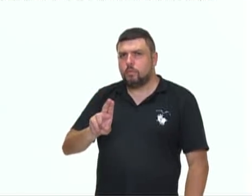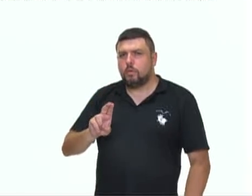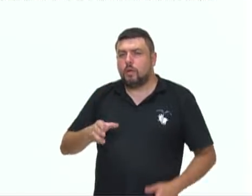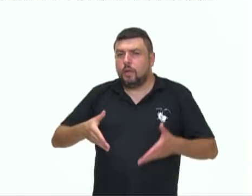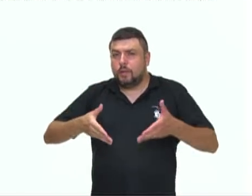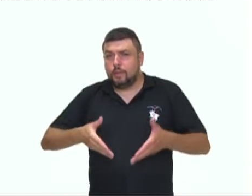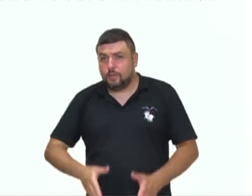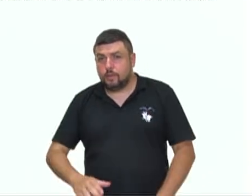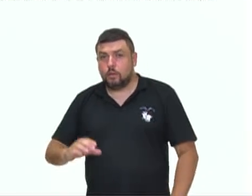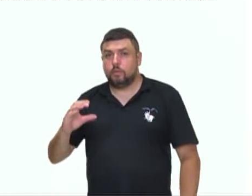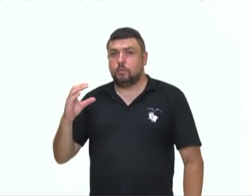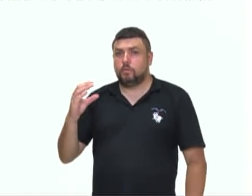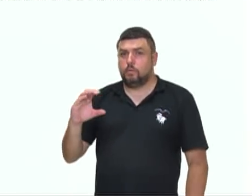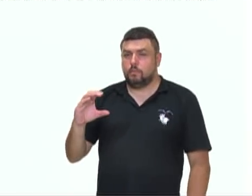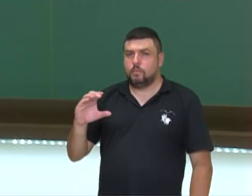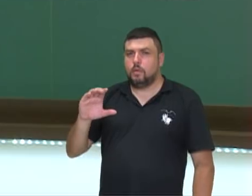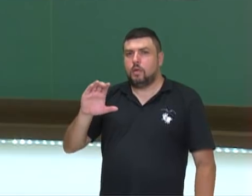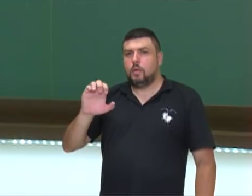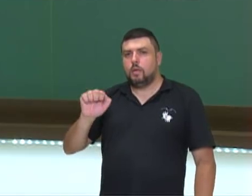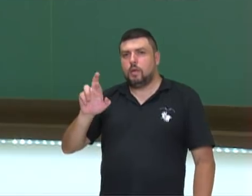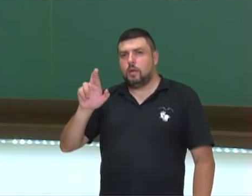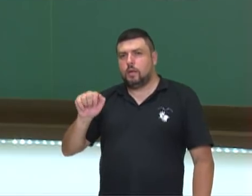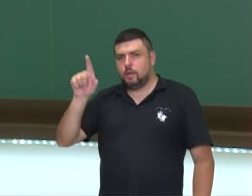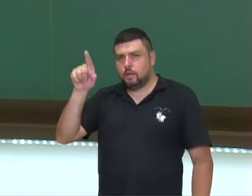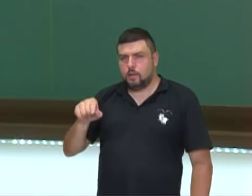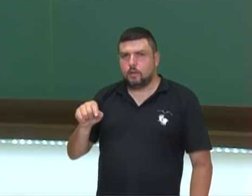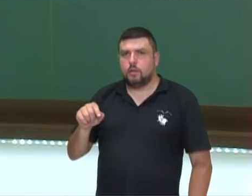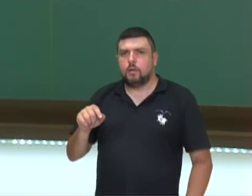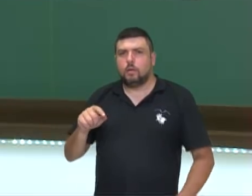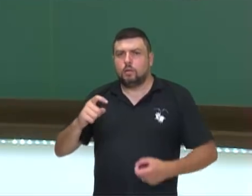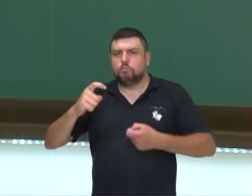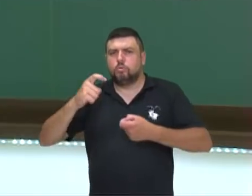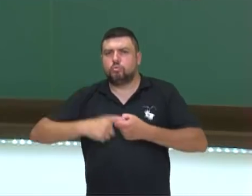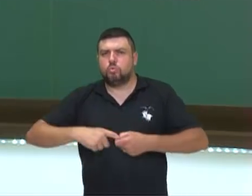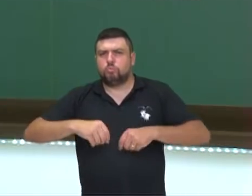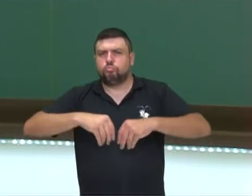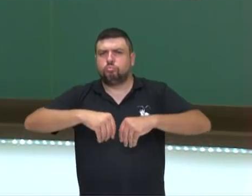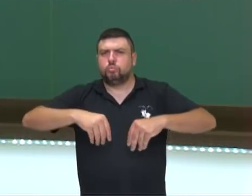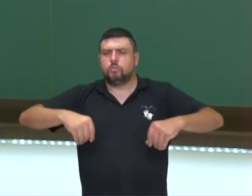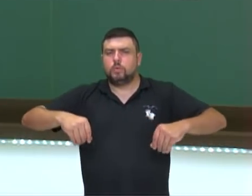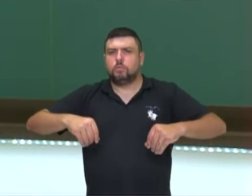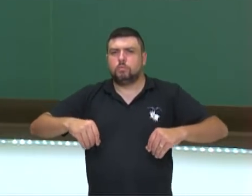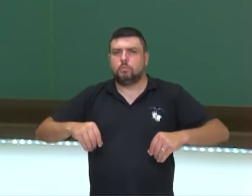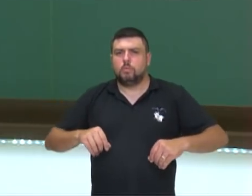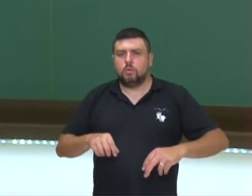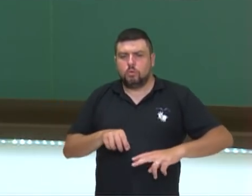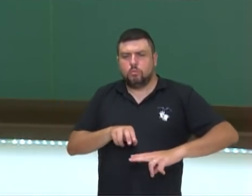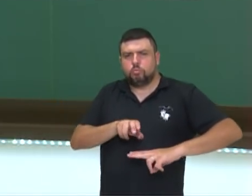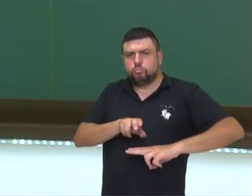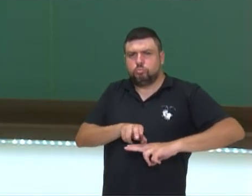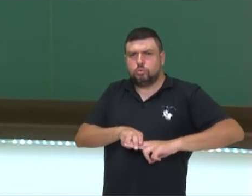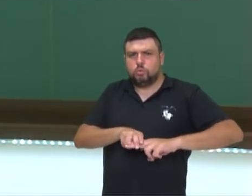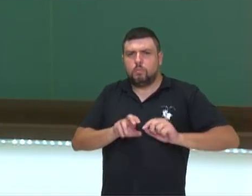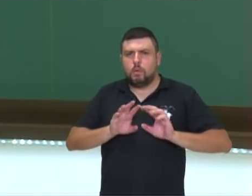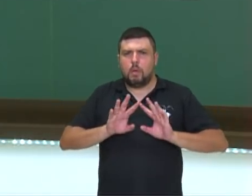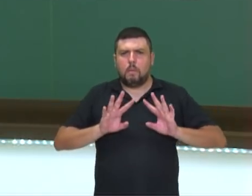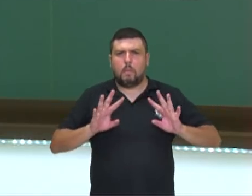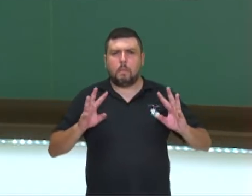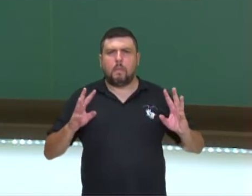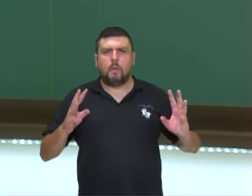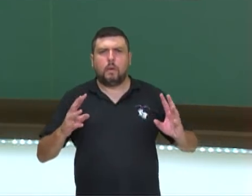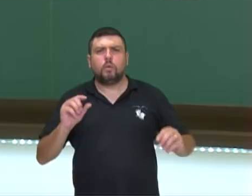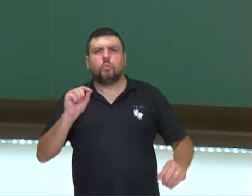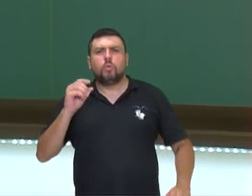cearense, um grande fazendeiro, um grande dono de terra do Ceará, e ele está cercado pelos deputados do